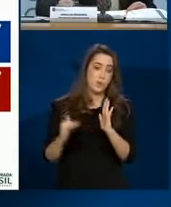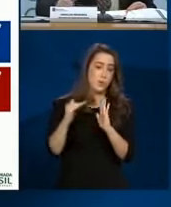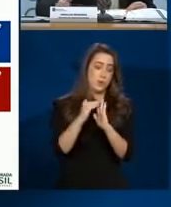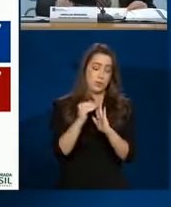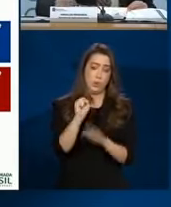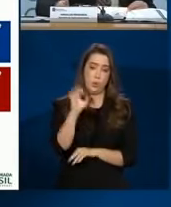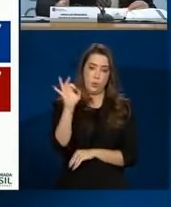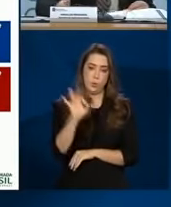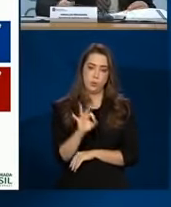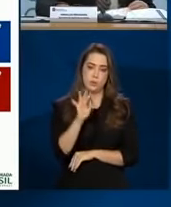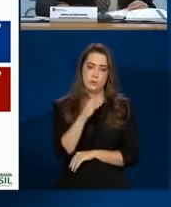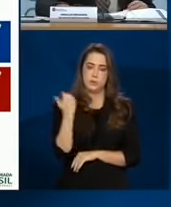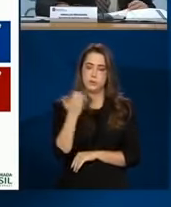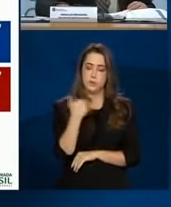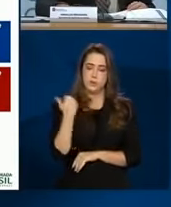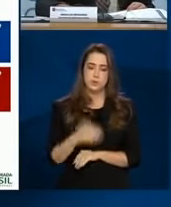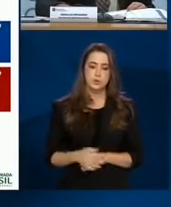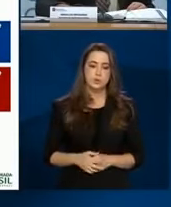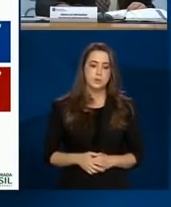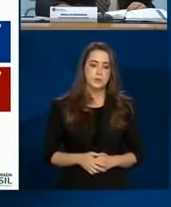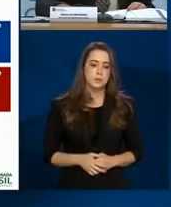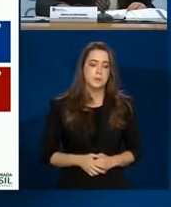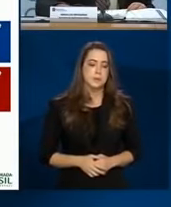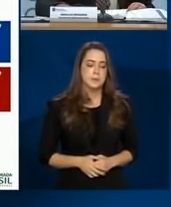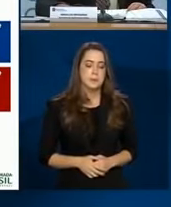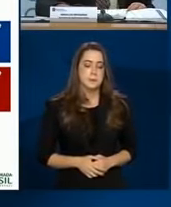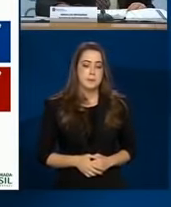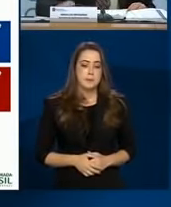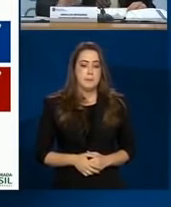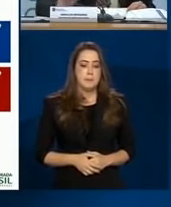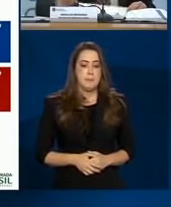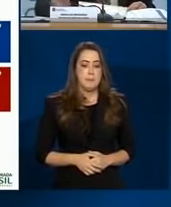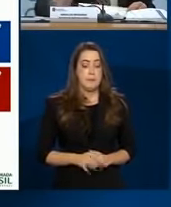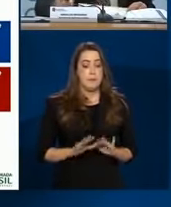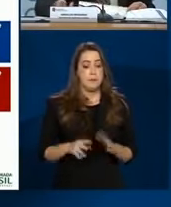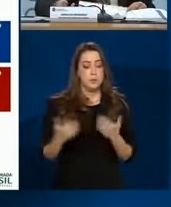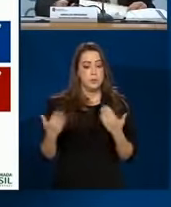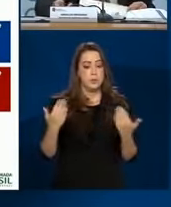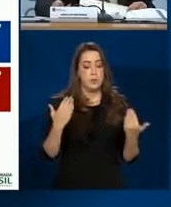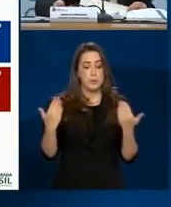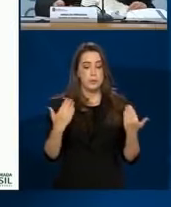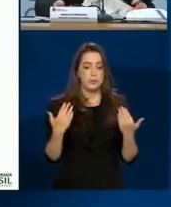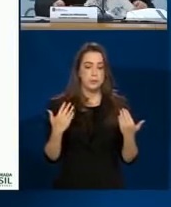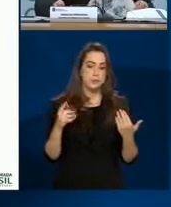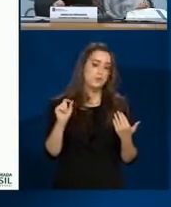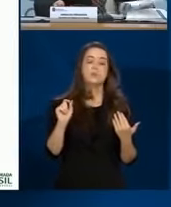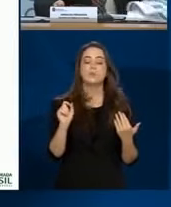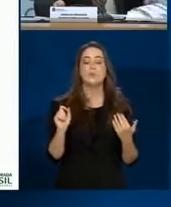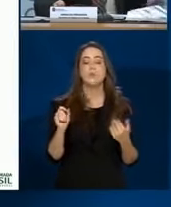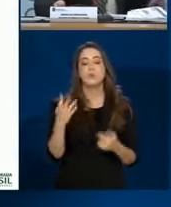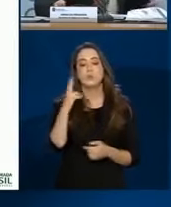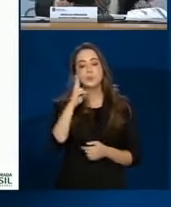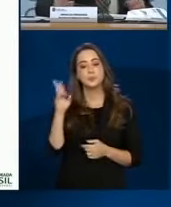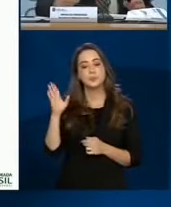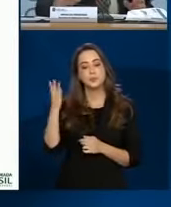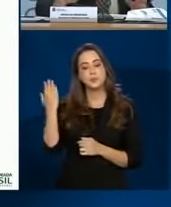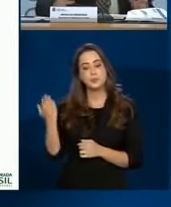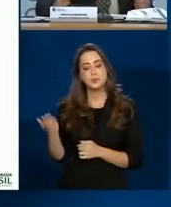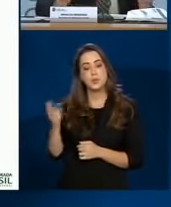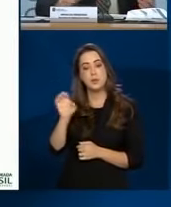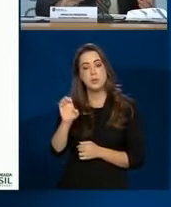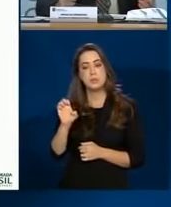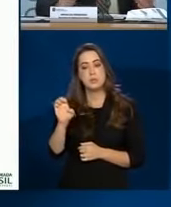óbito entre a 30ª e a 31ª semana. Quando a gente analisa isso